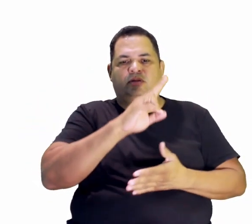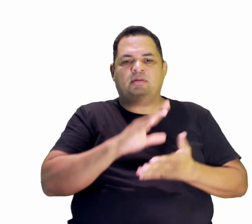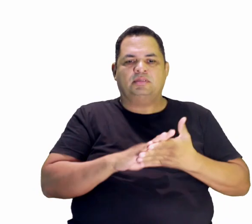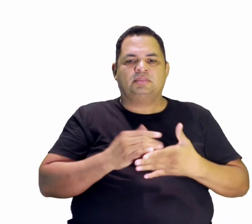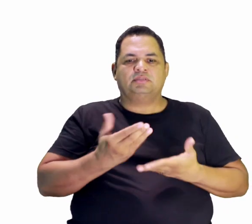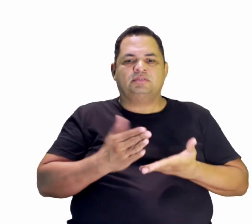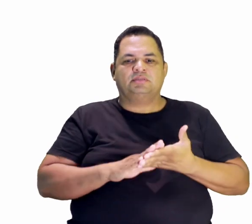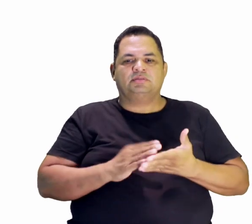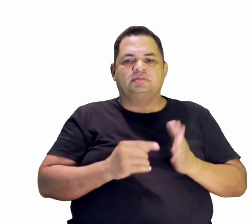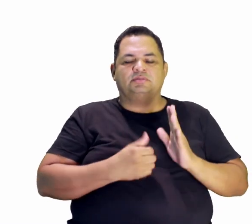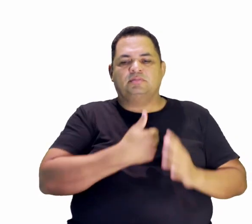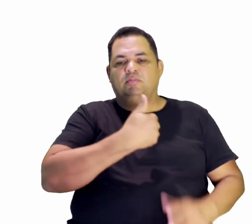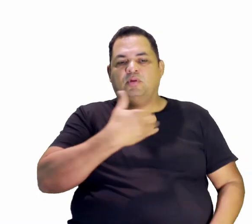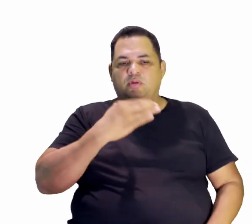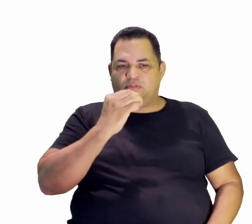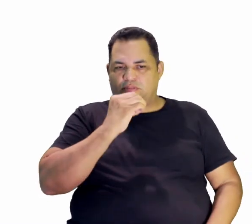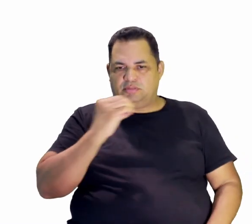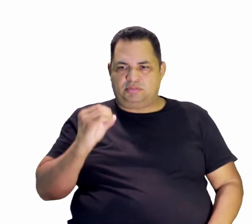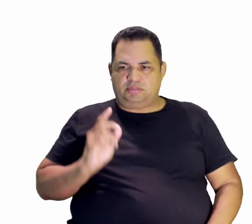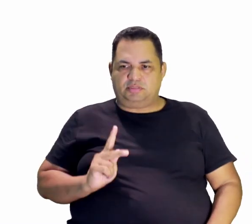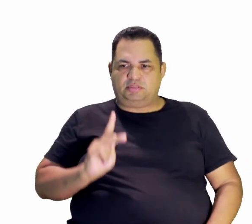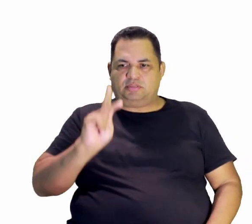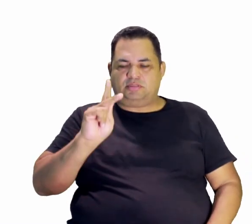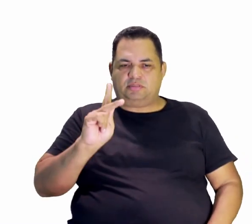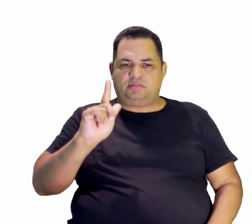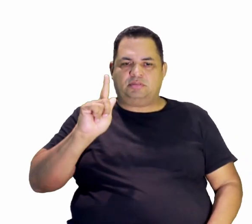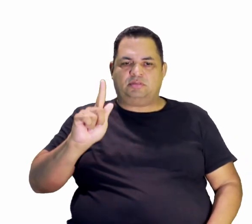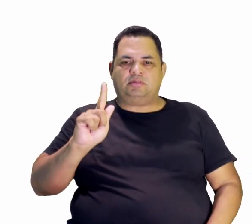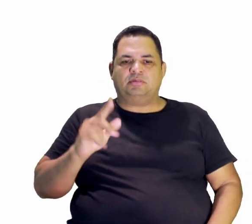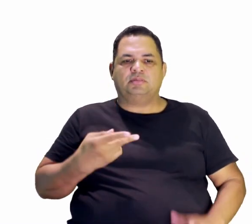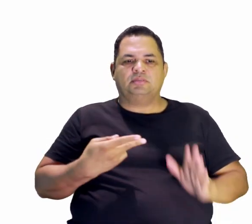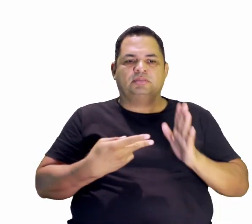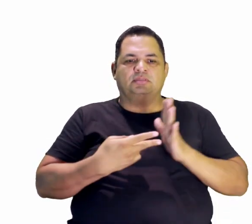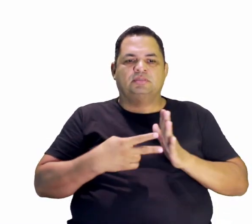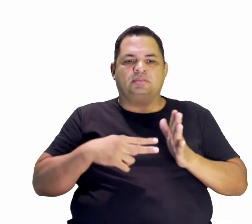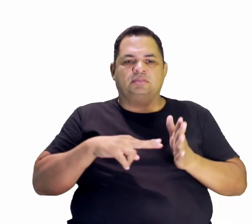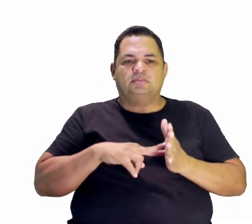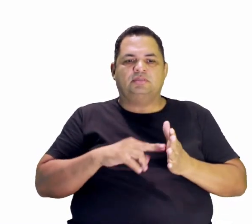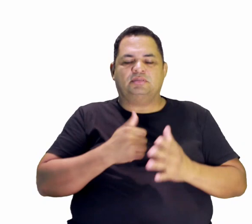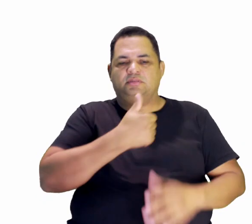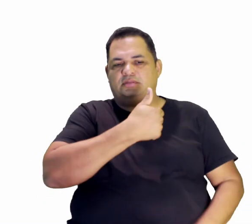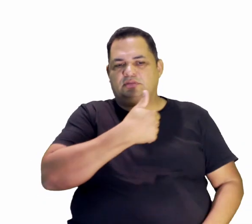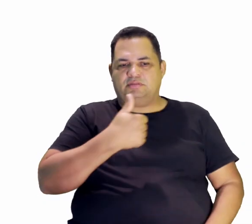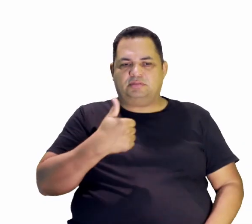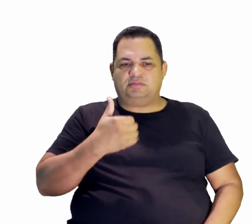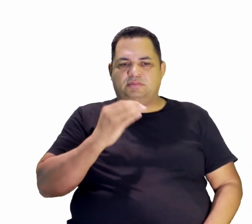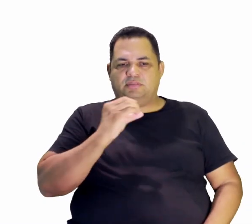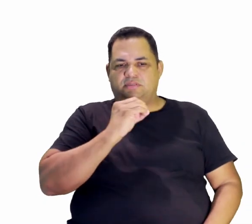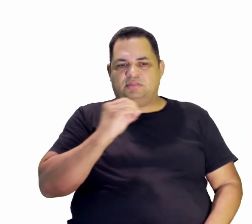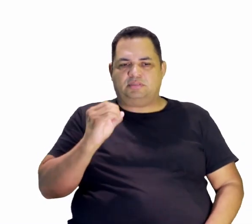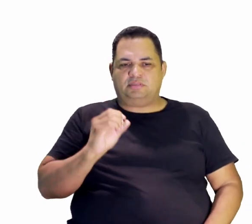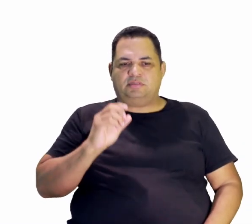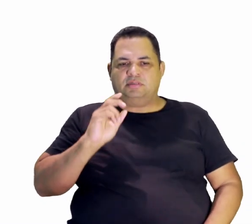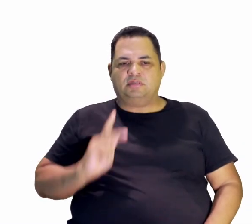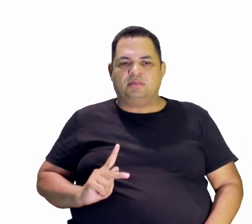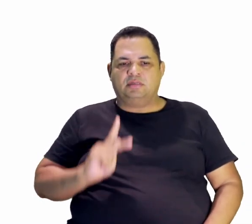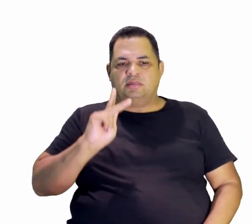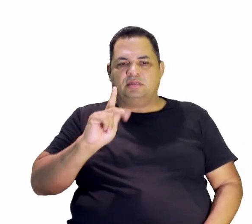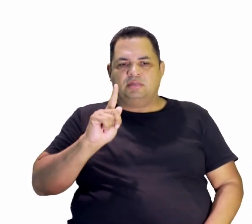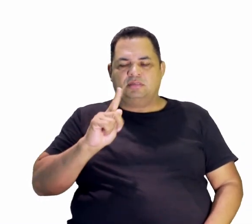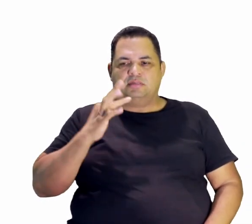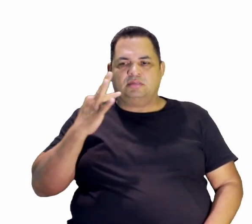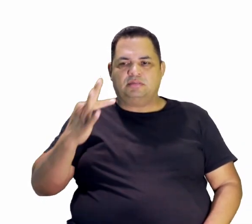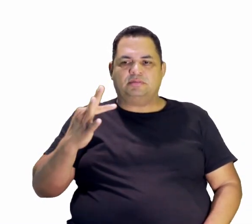Se a balança indicar 100 quilos, 100 quilogramas, né? Isso significa que o seu peso é 100 kgf,